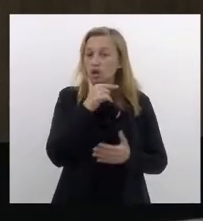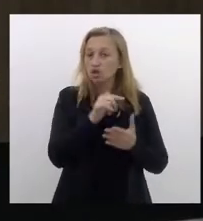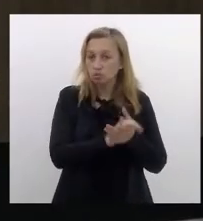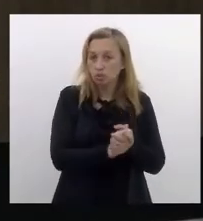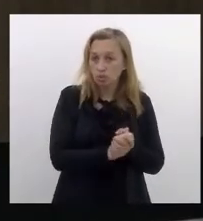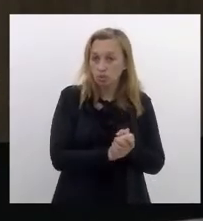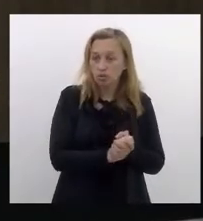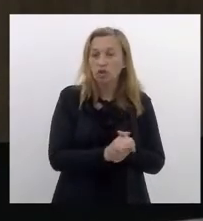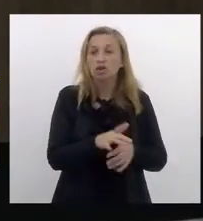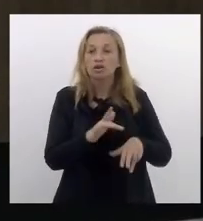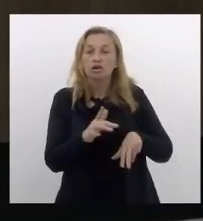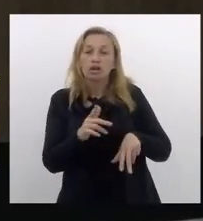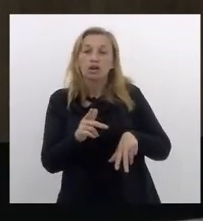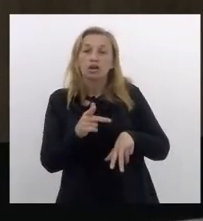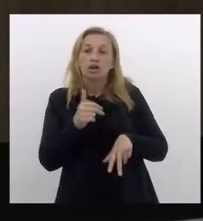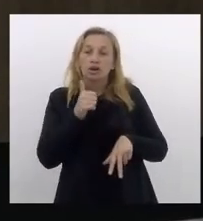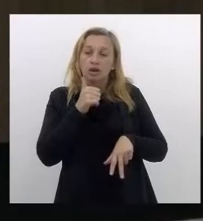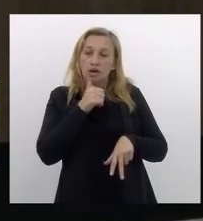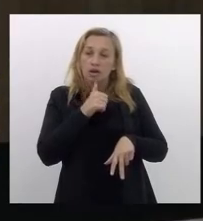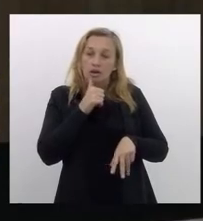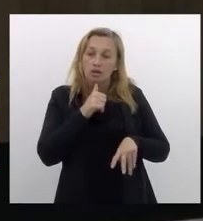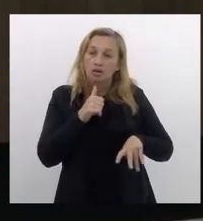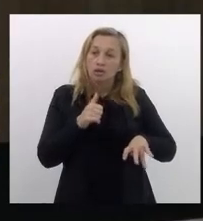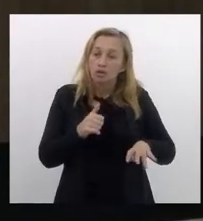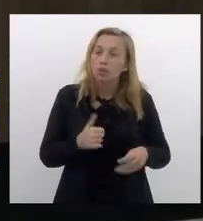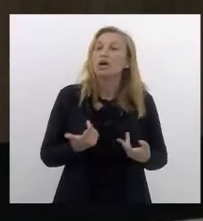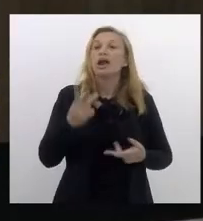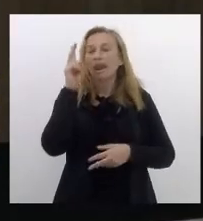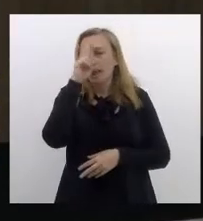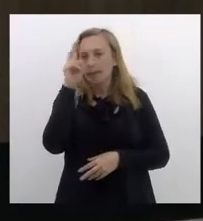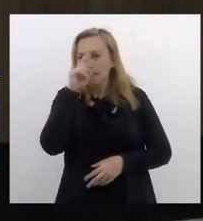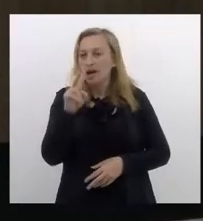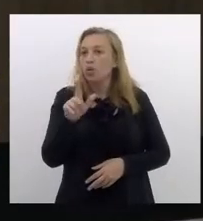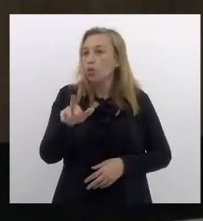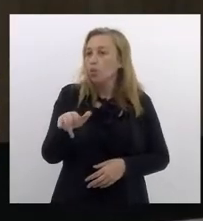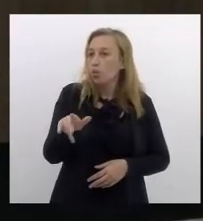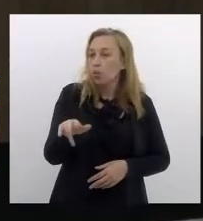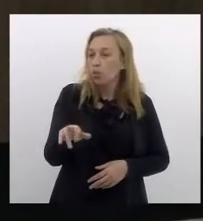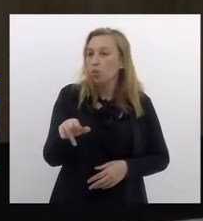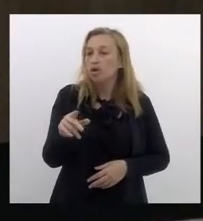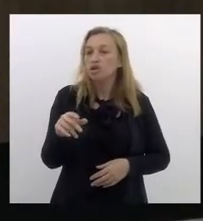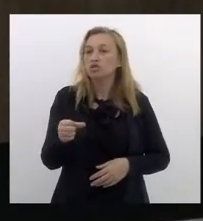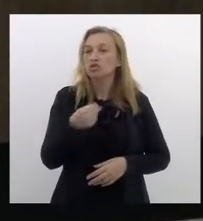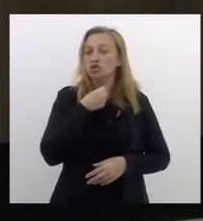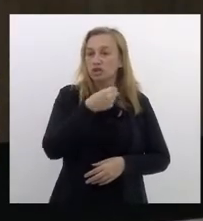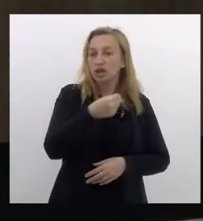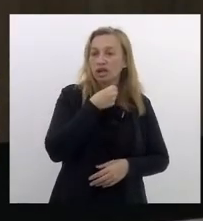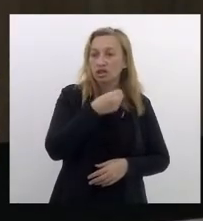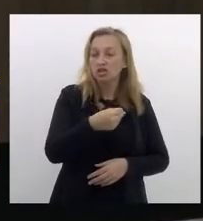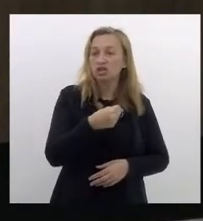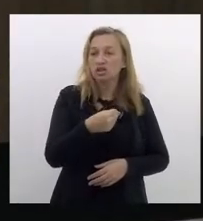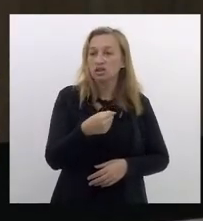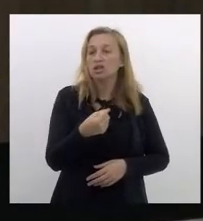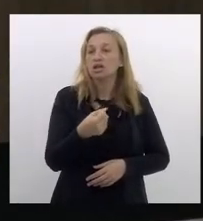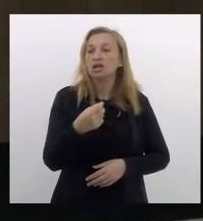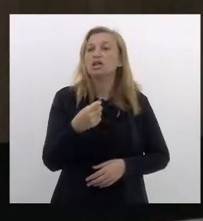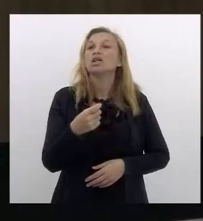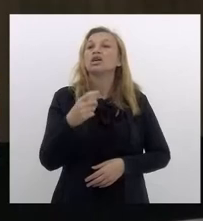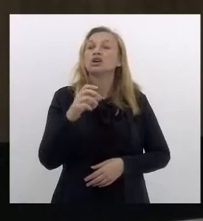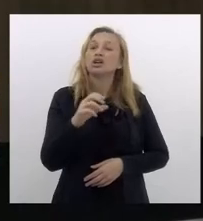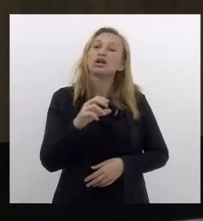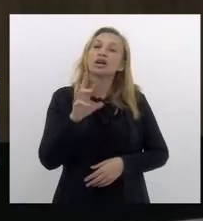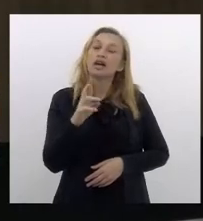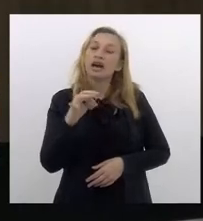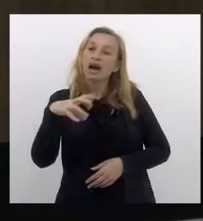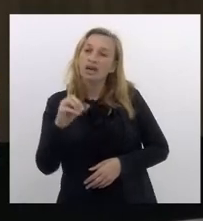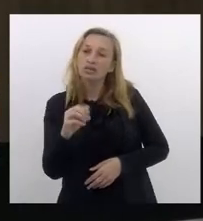companheira, viúva do Boechat. O Boechat, muitas vezes lembrado, o irmão do grande jornalista Ricardo Boechat, é verdade. Era irmão do Ricardo Boechat, um